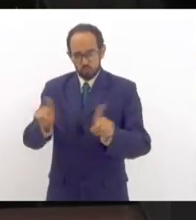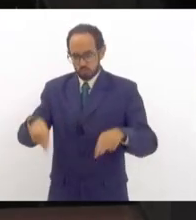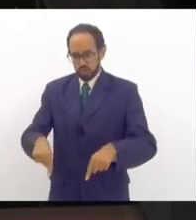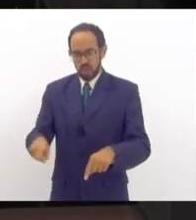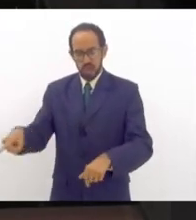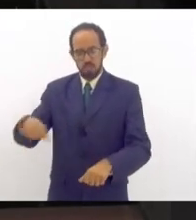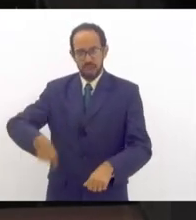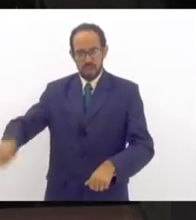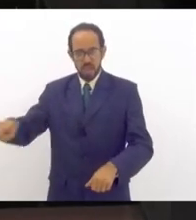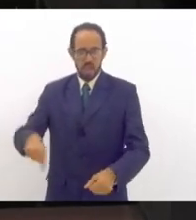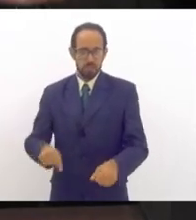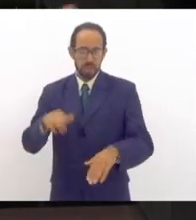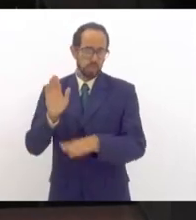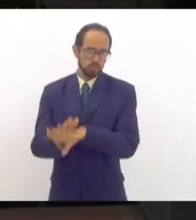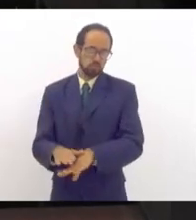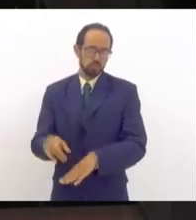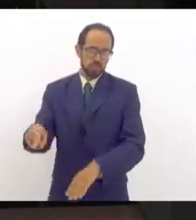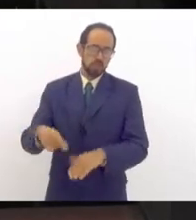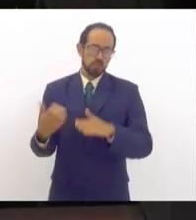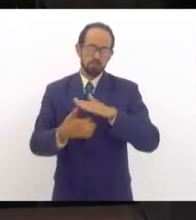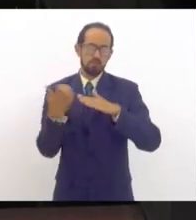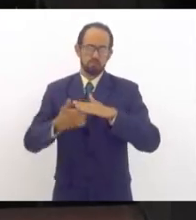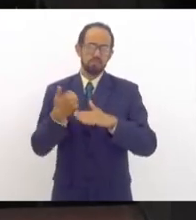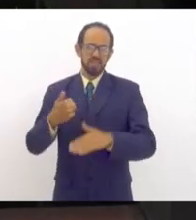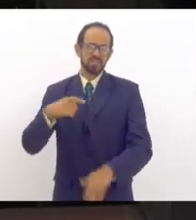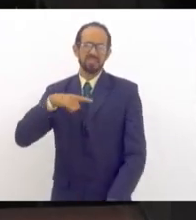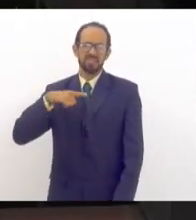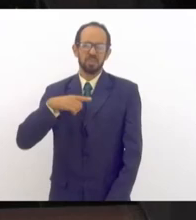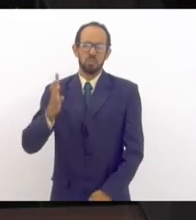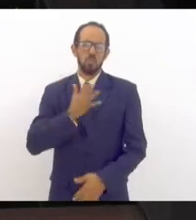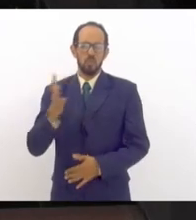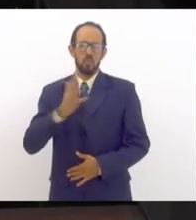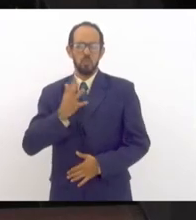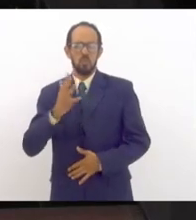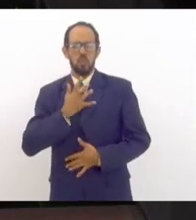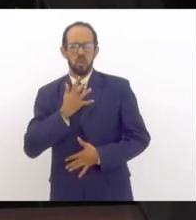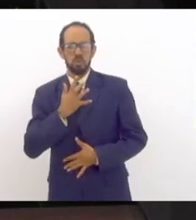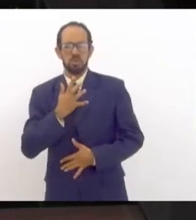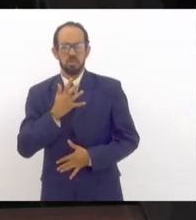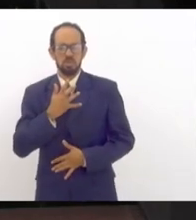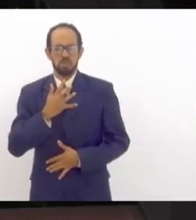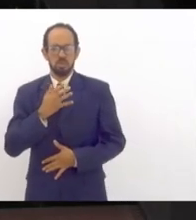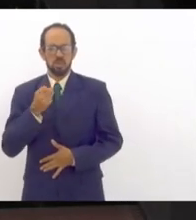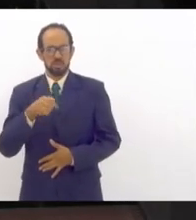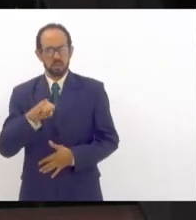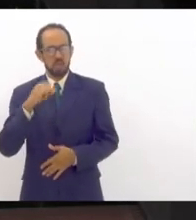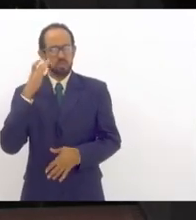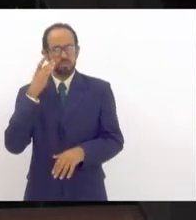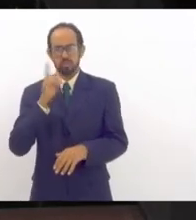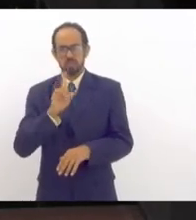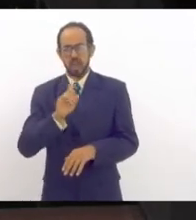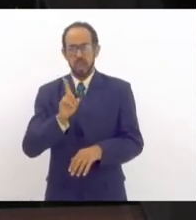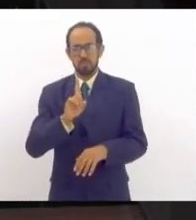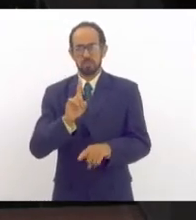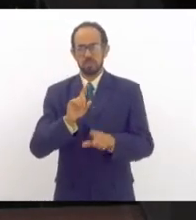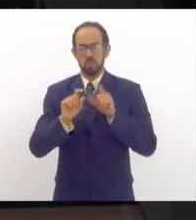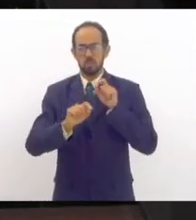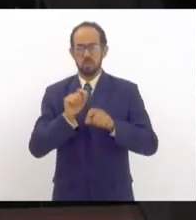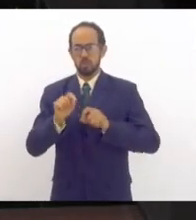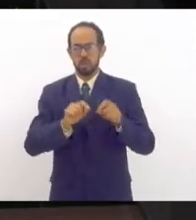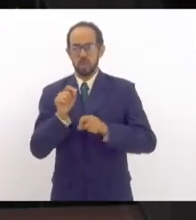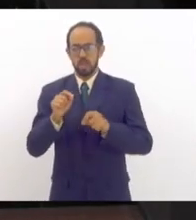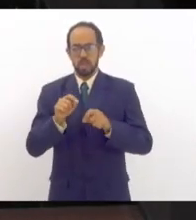ir lá ajudar uma concessionária bilionária e para quem não sabe para quem defende o falso argumento